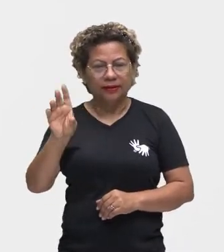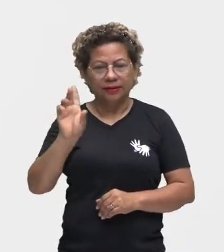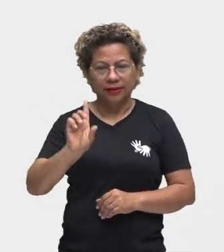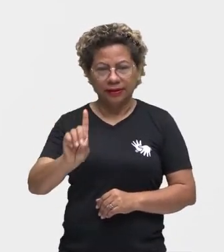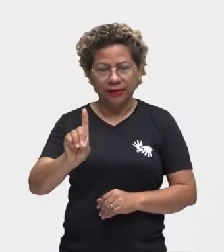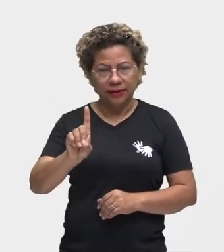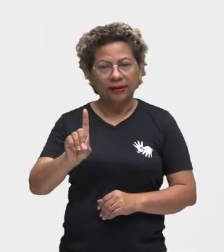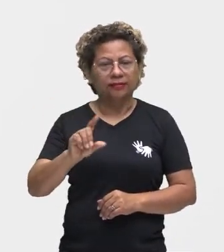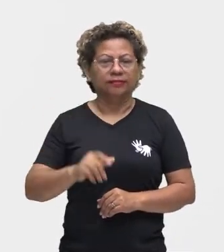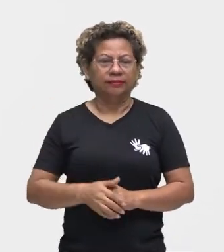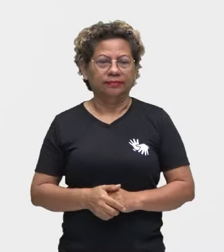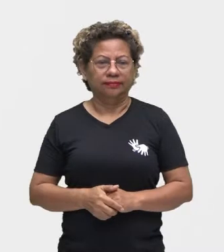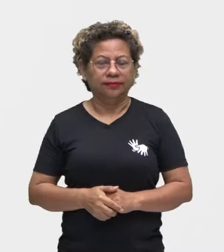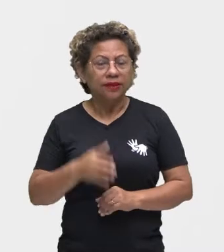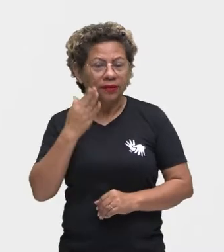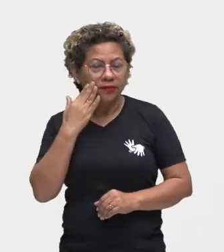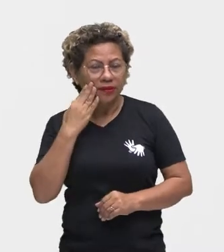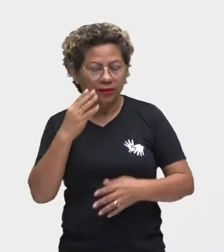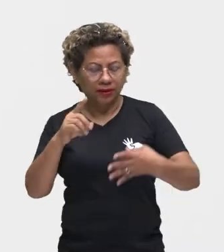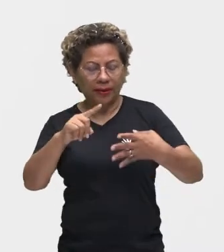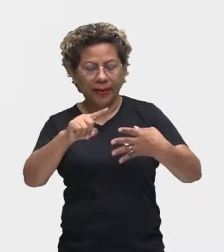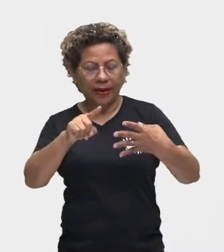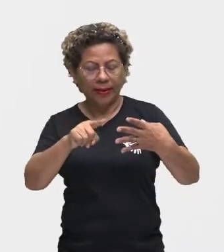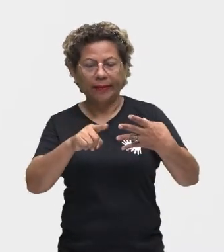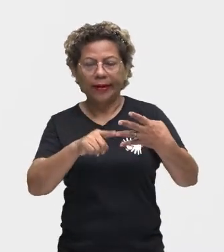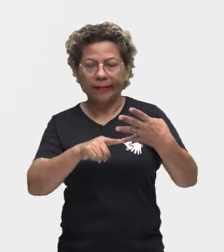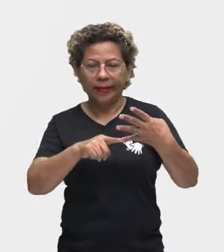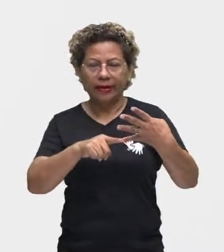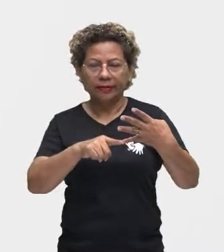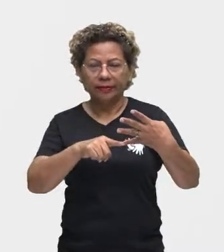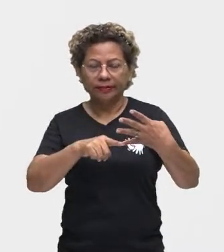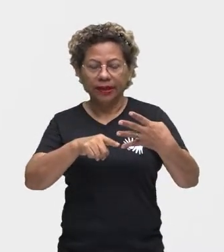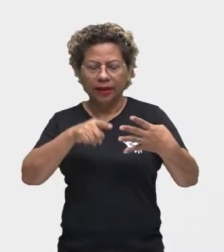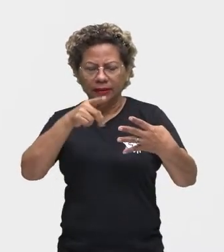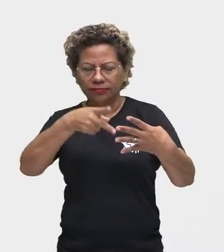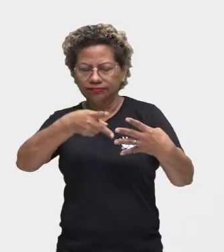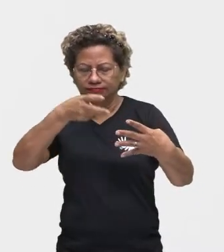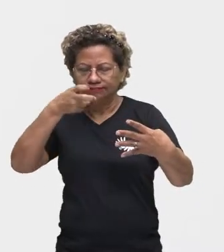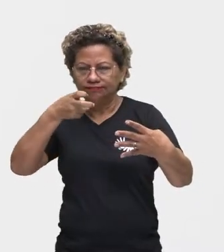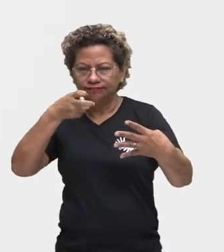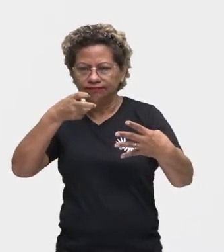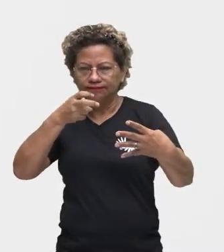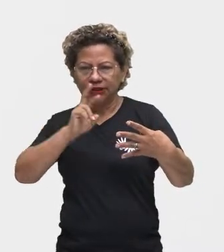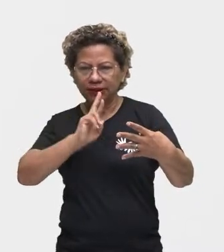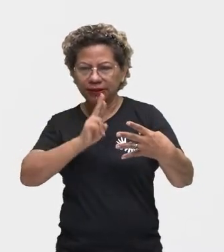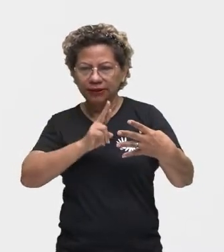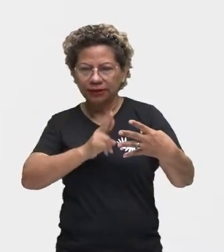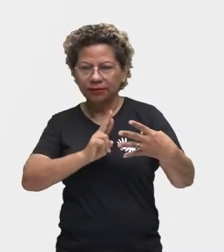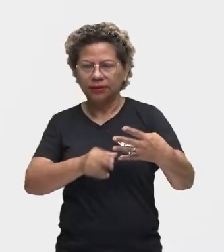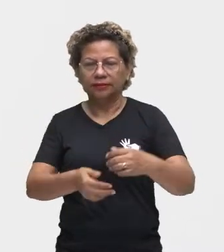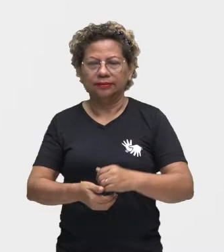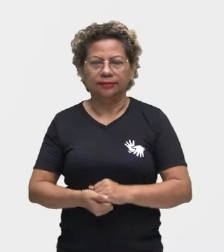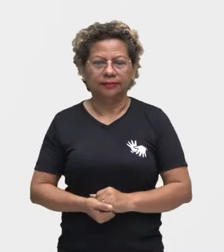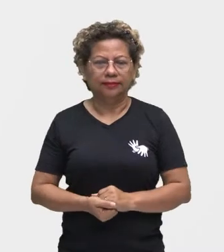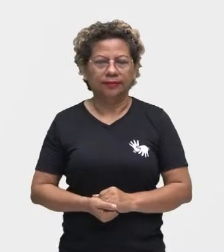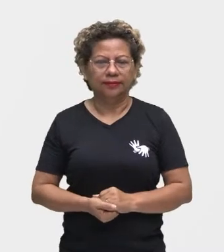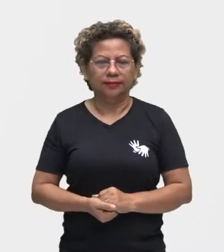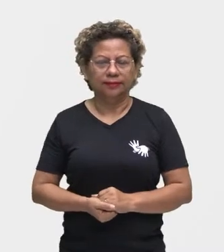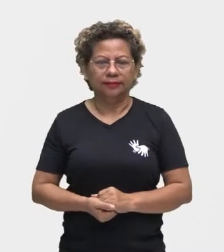anterozoides. Olha aí, quatro alternativas para vocês. Analisem, respondam e participem comigo no chat. Até daqui a pouco.